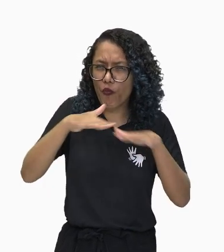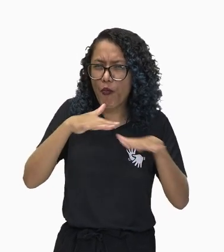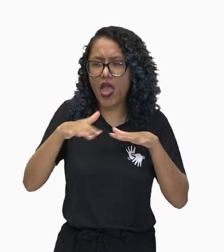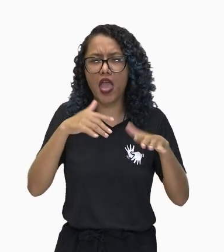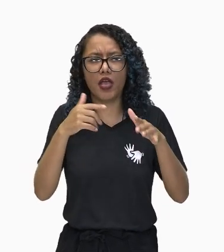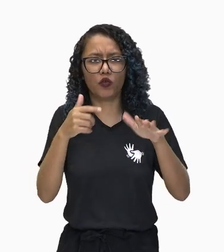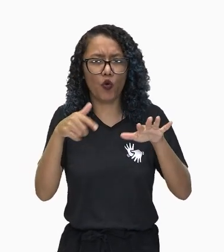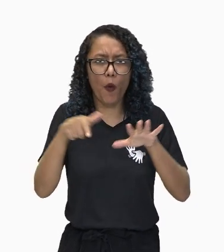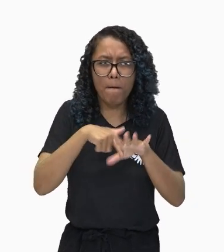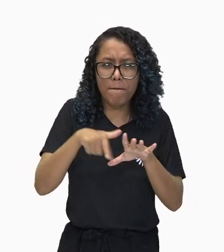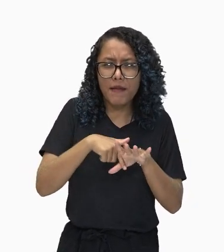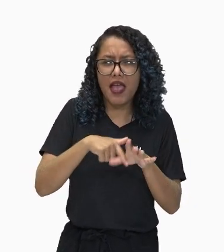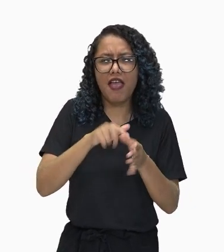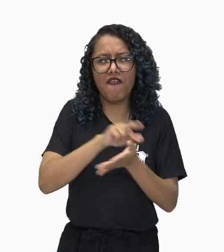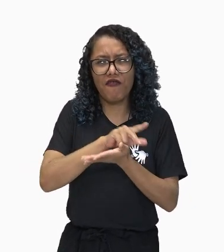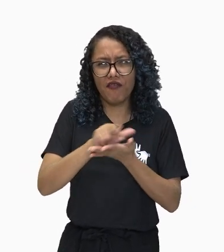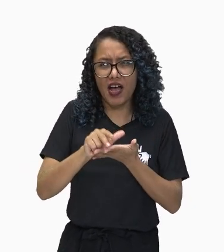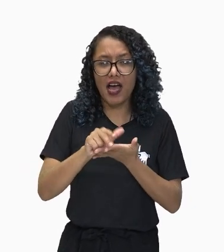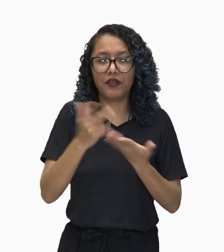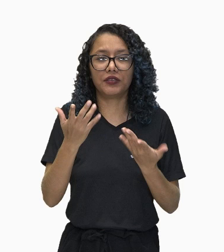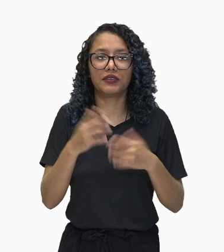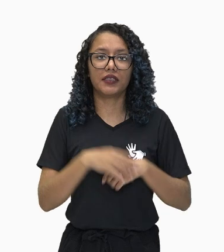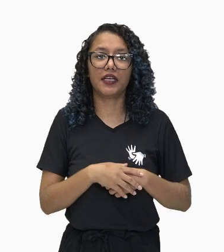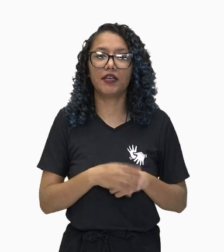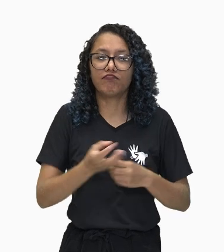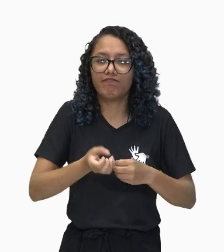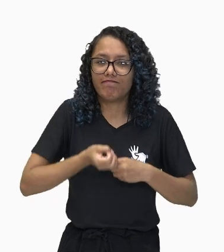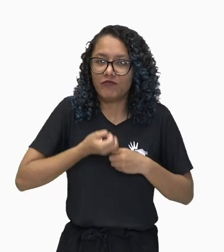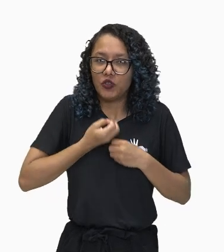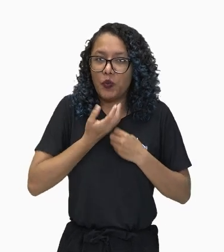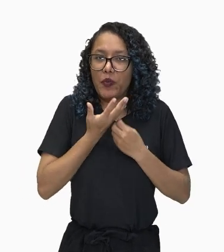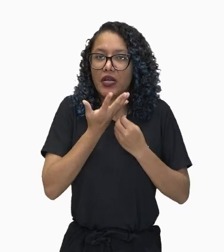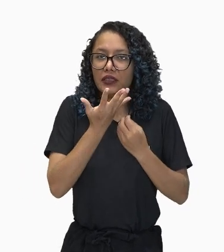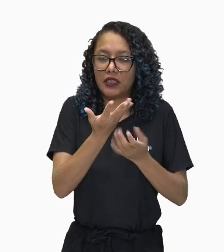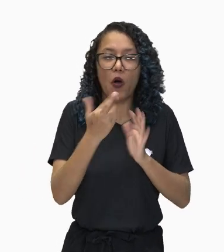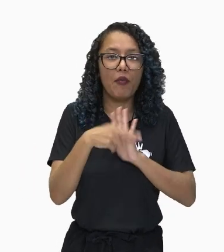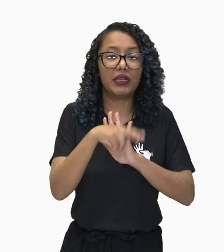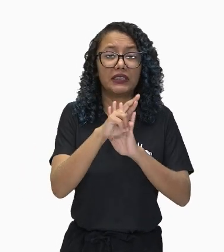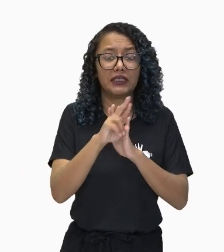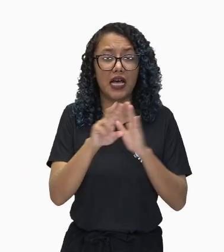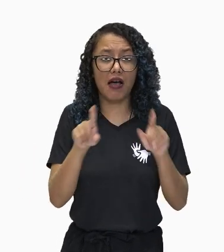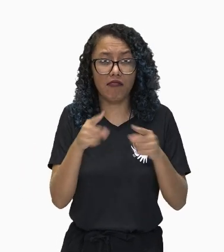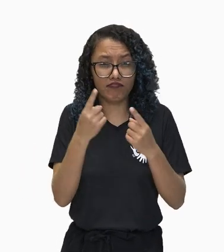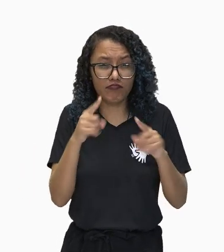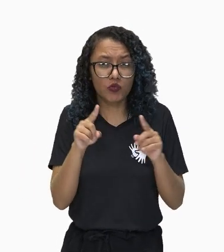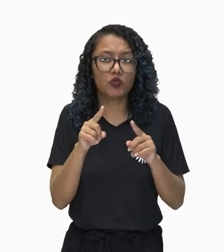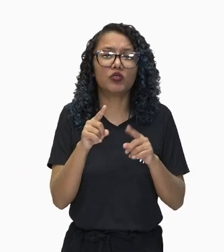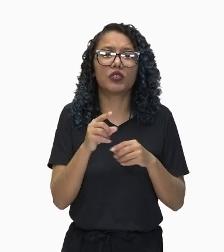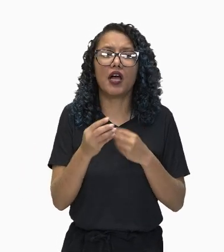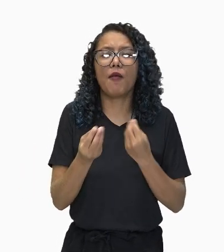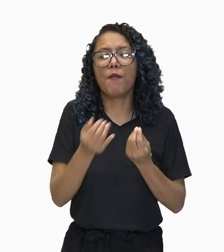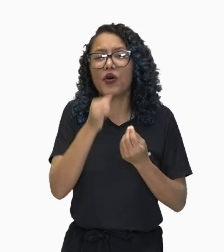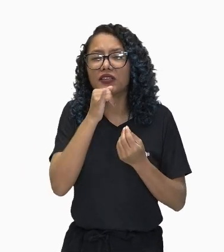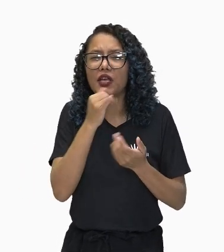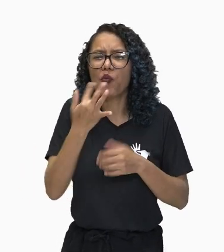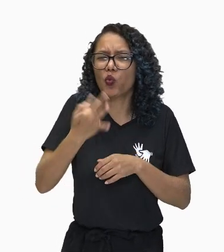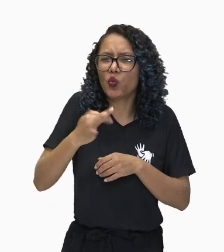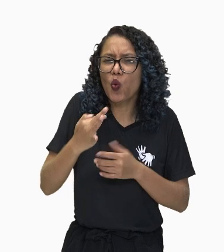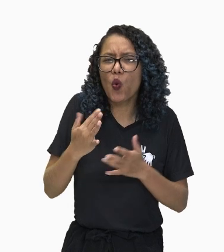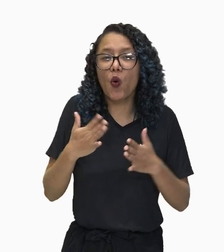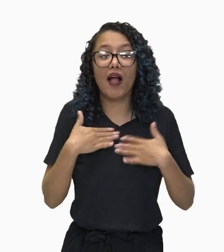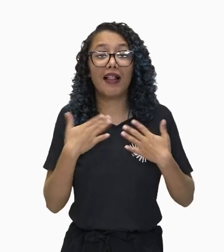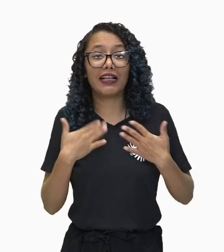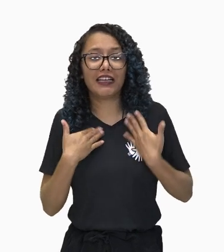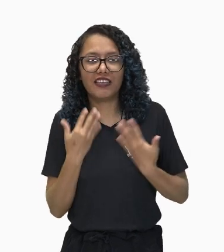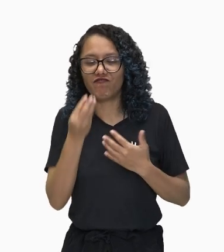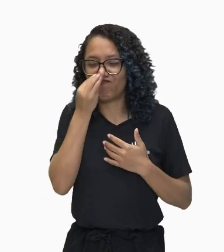interpretação vivaz dos sentimentos expressos nas canções. Sejam eles de dor, alegria, desprezo, amor,